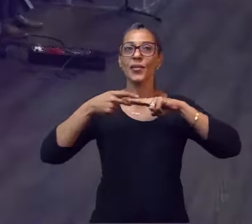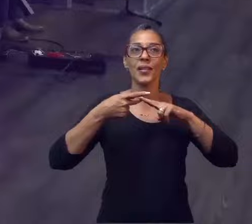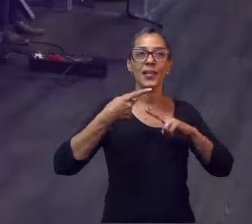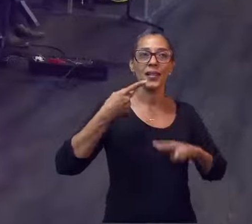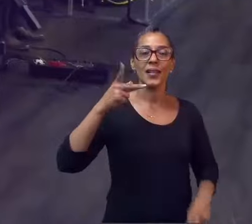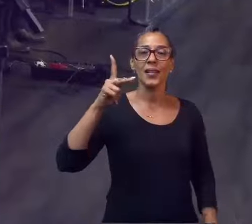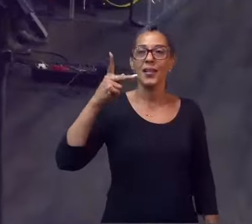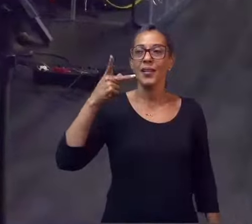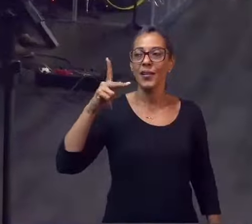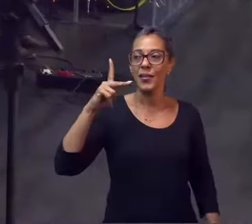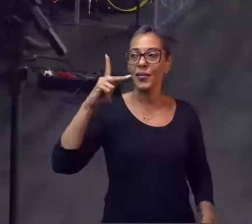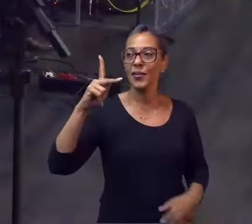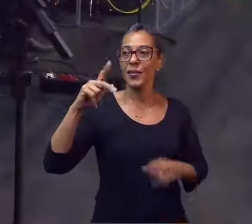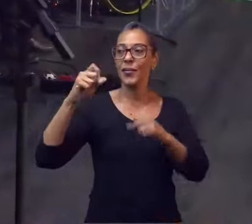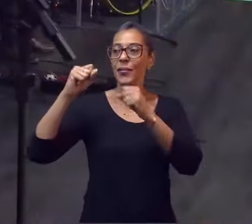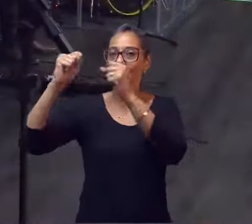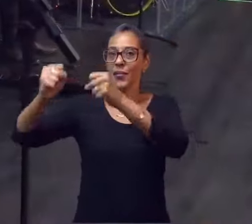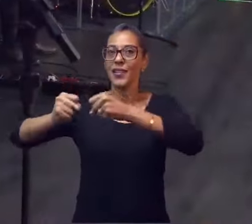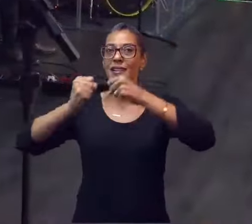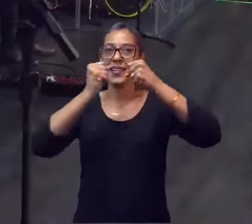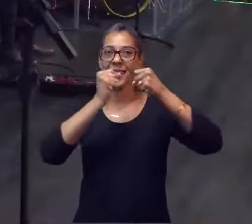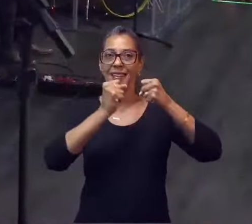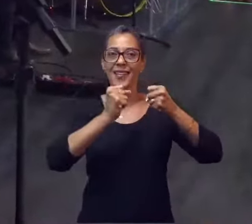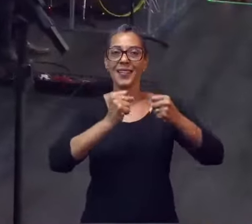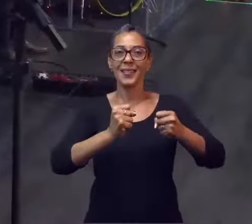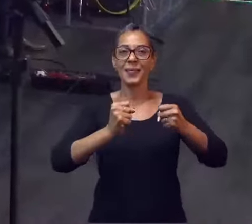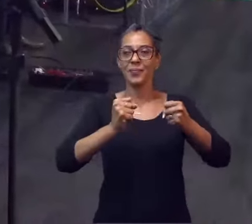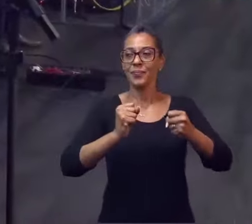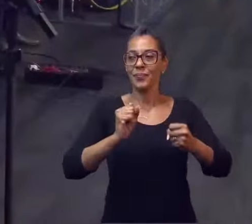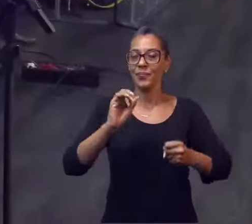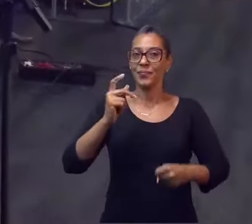no poder do teu amor